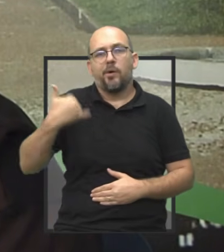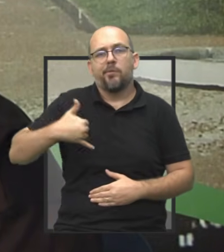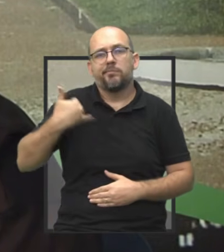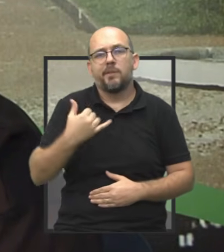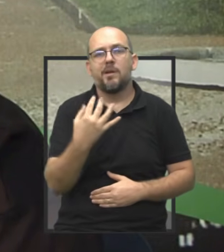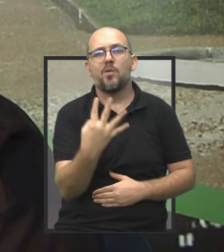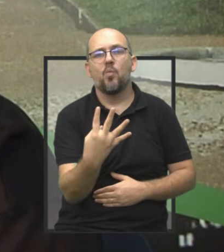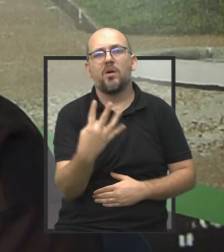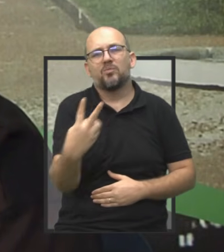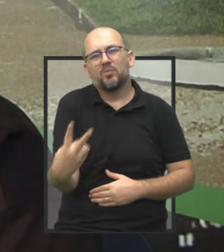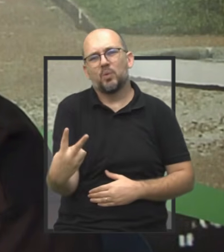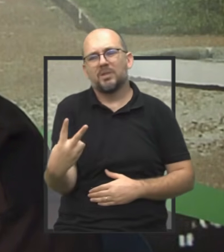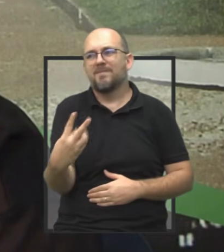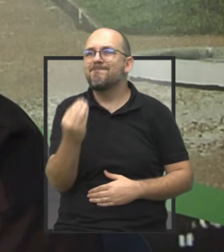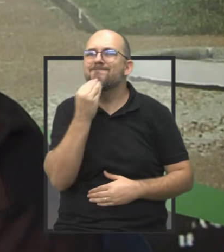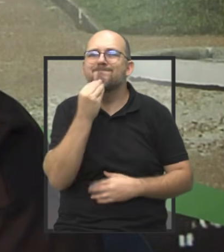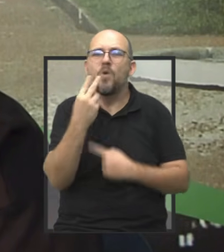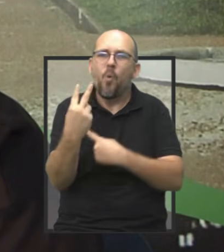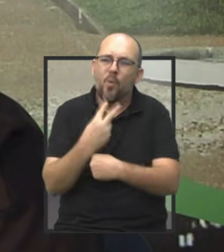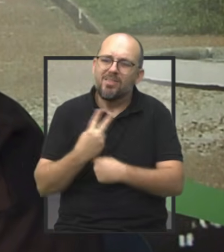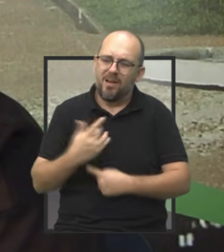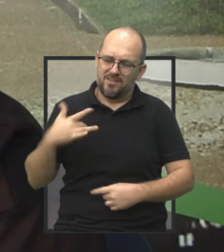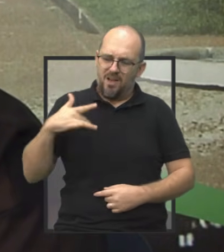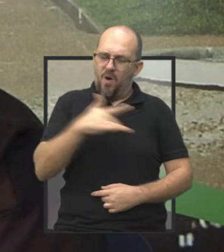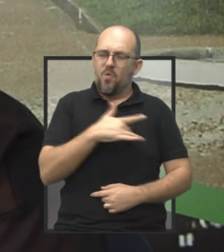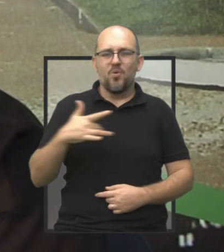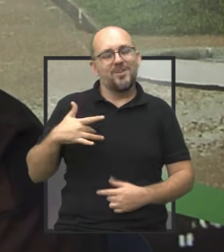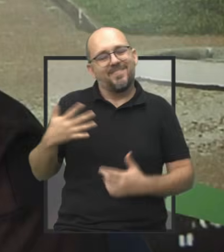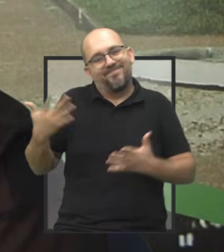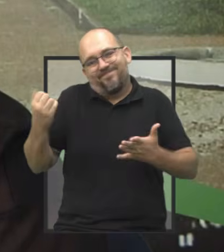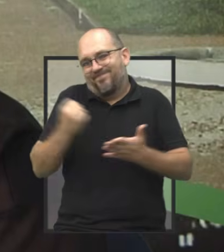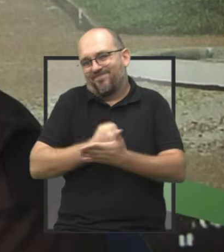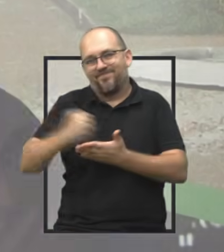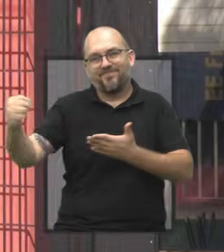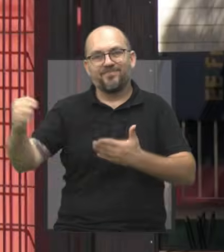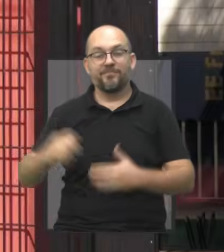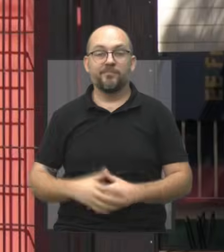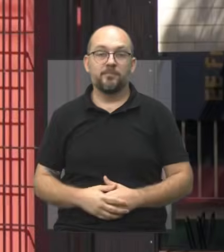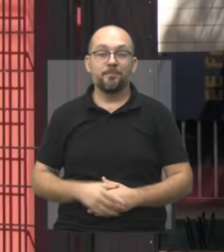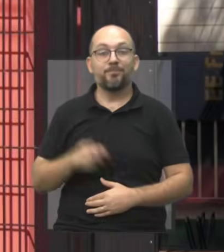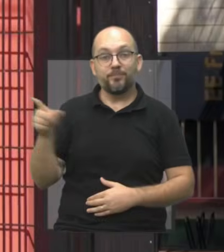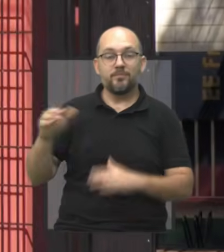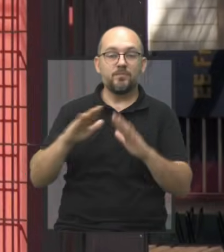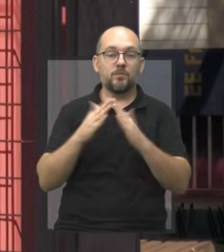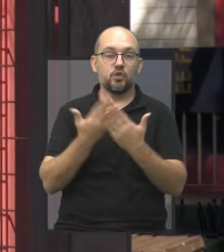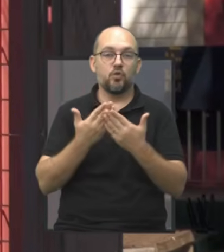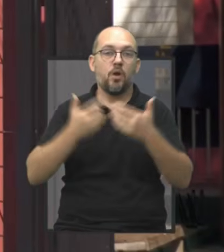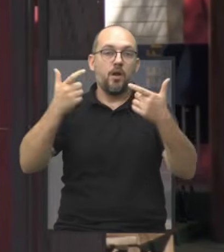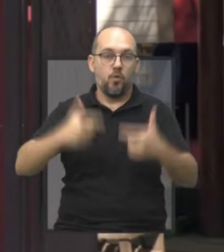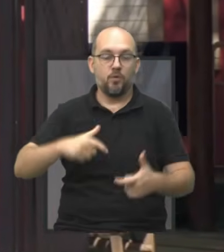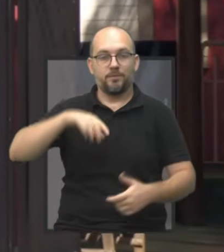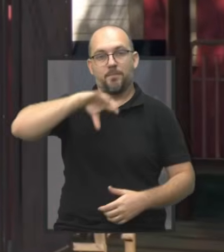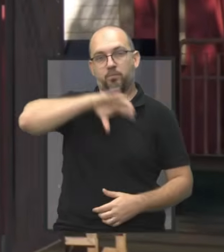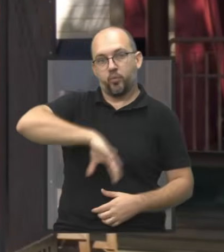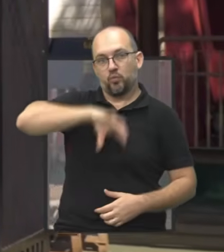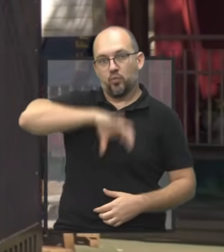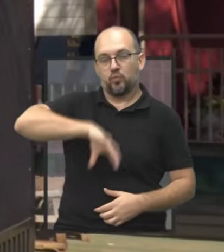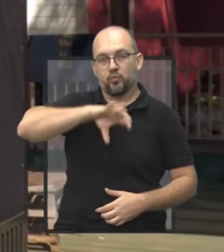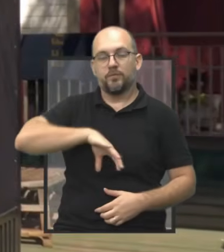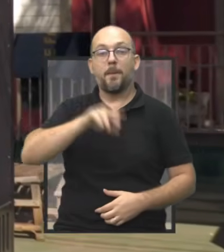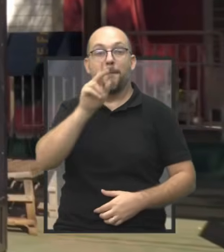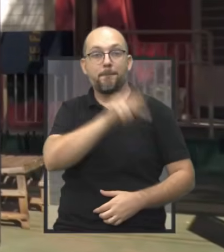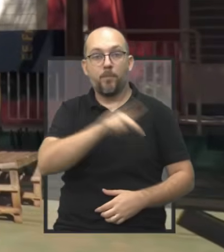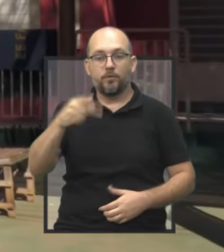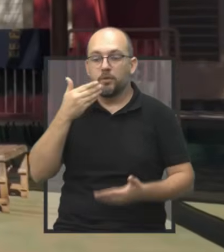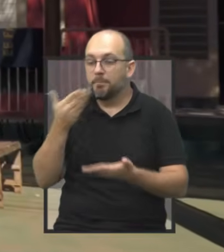teria falecido com 42 anos. Né? Se ele tivesse cuidado um pouquinho mais dele. Em Potunduva, alunos da escola Frei